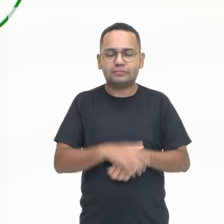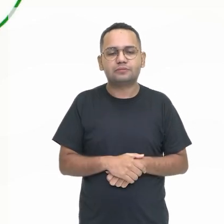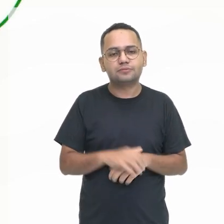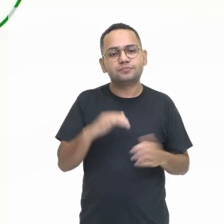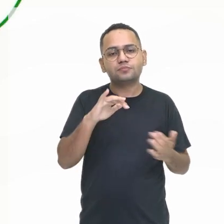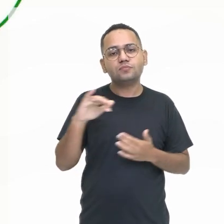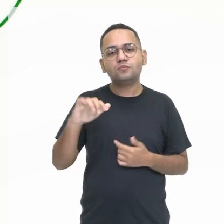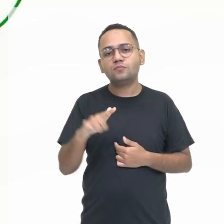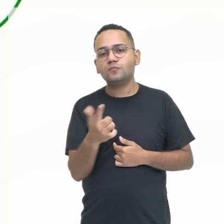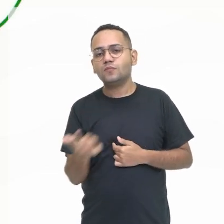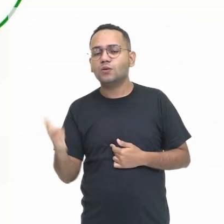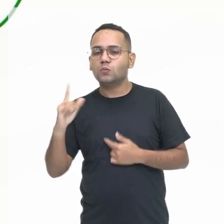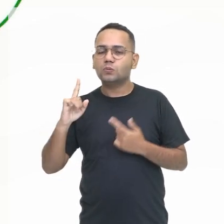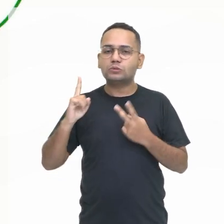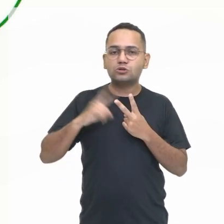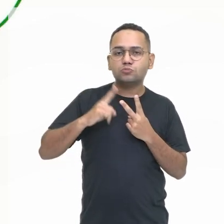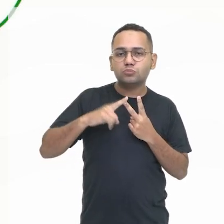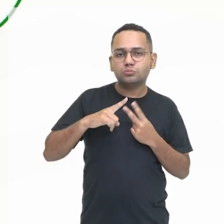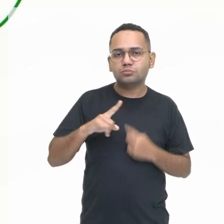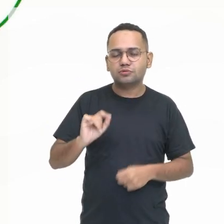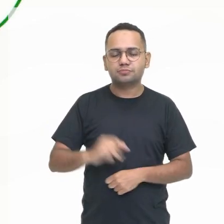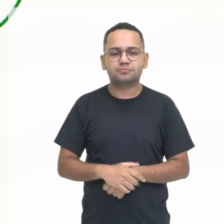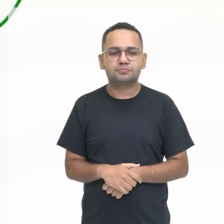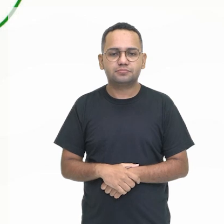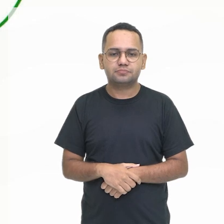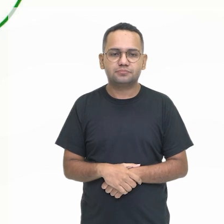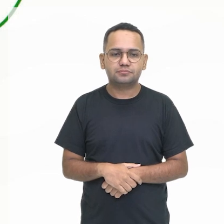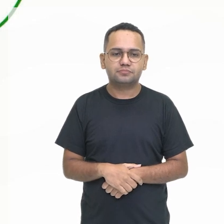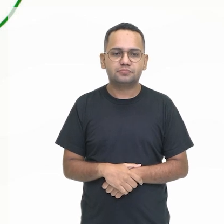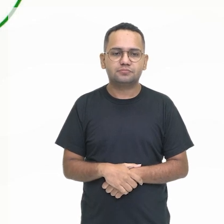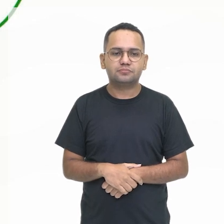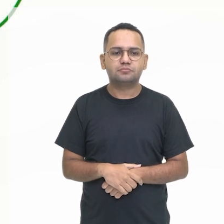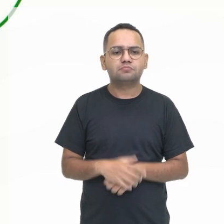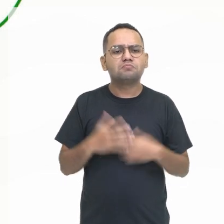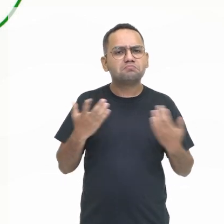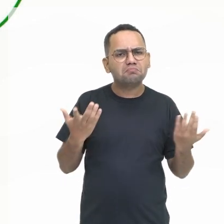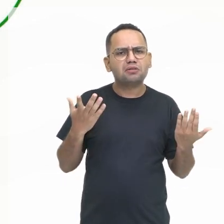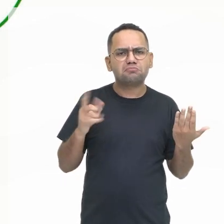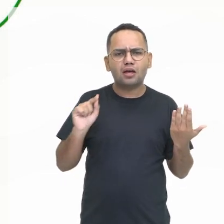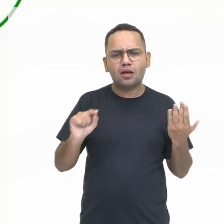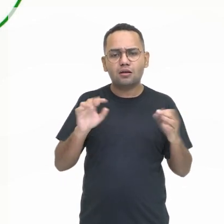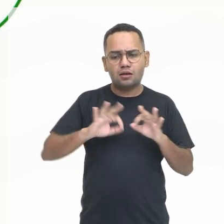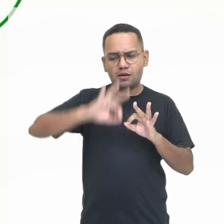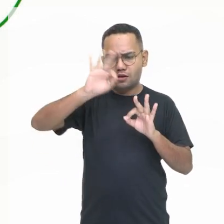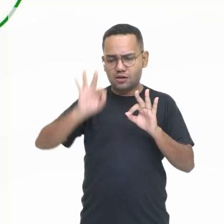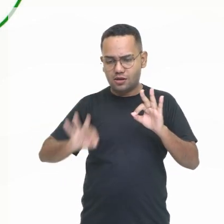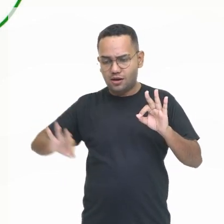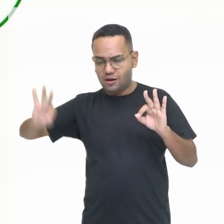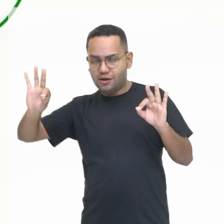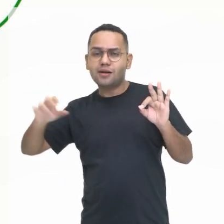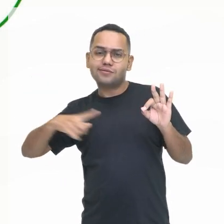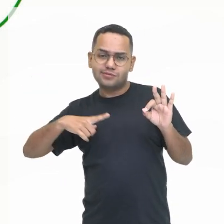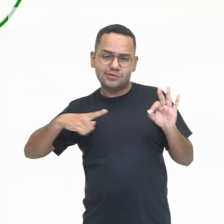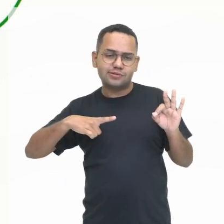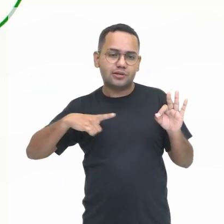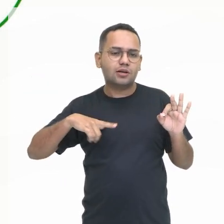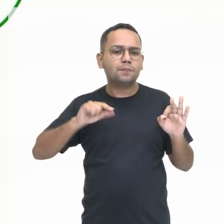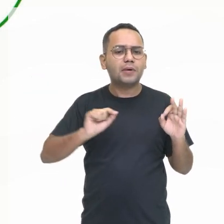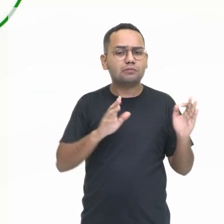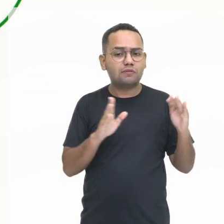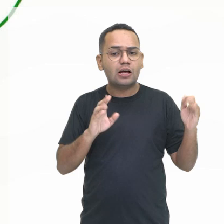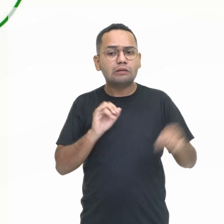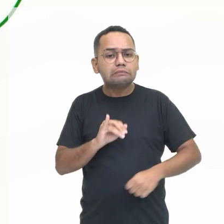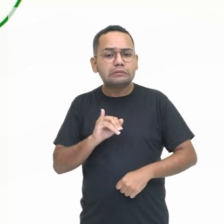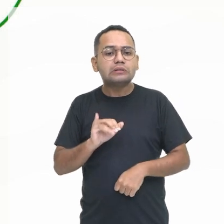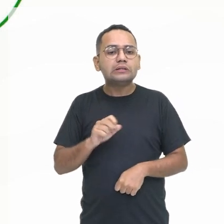situação analítica aqui, ó, para a função decrescente. Uma função f é decrescente em um intervalo i do seu domínio, se